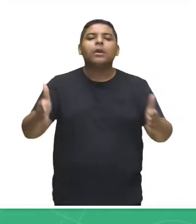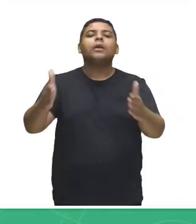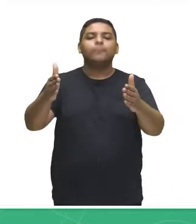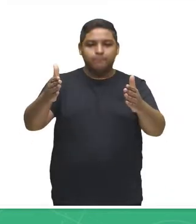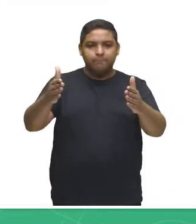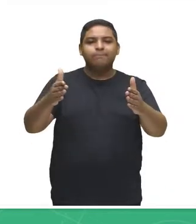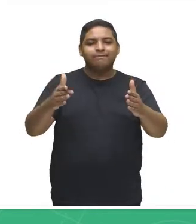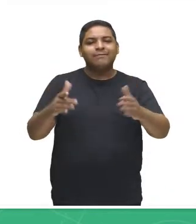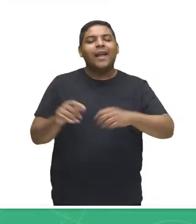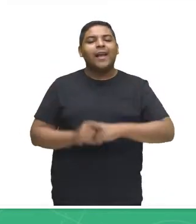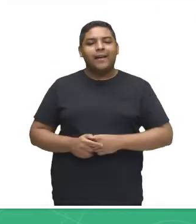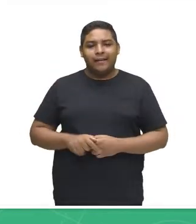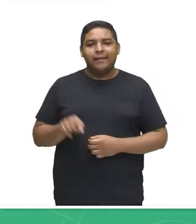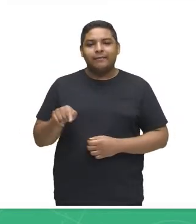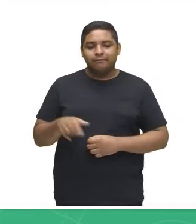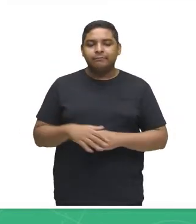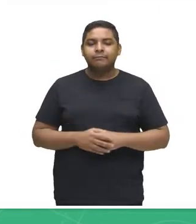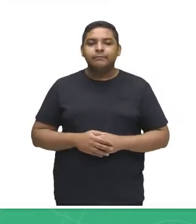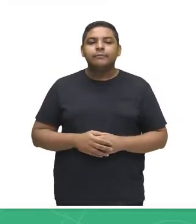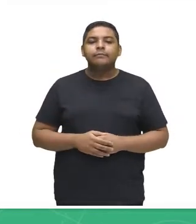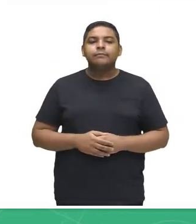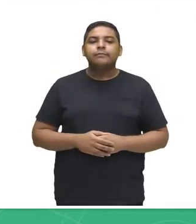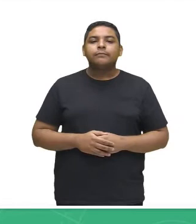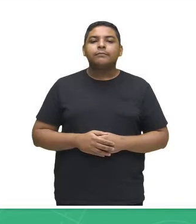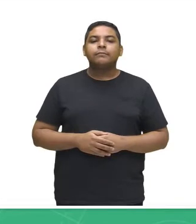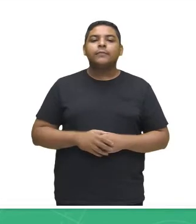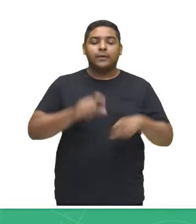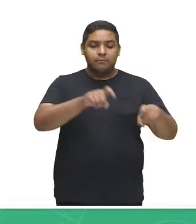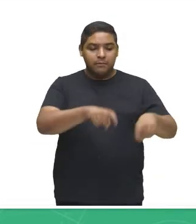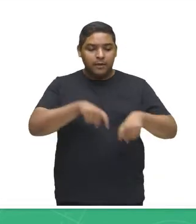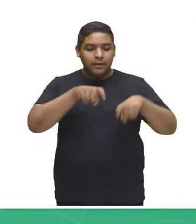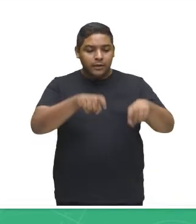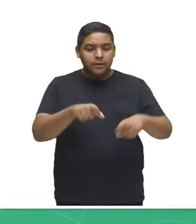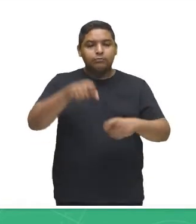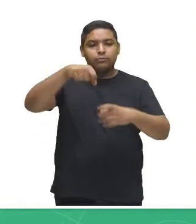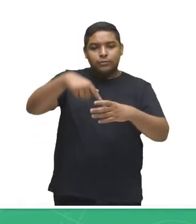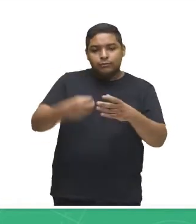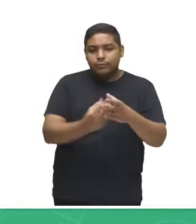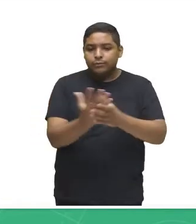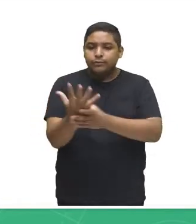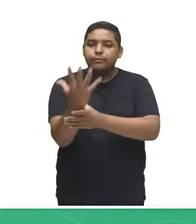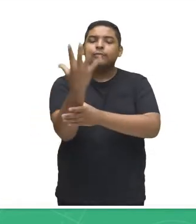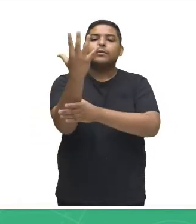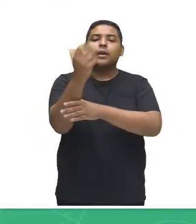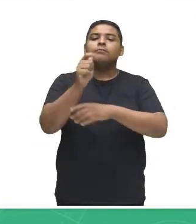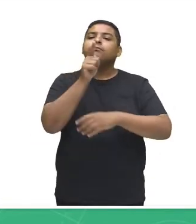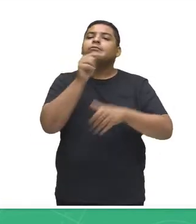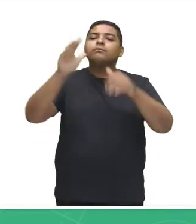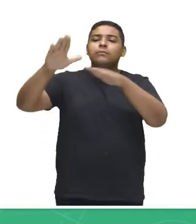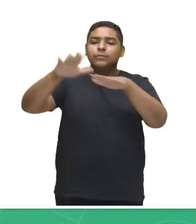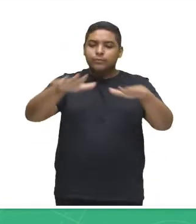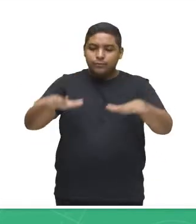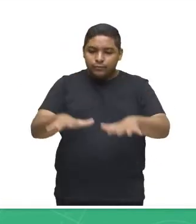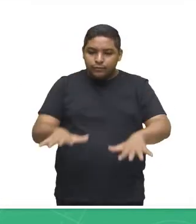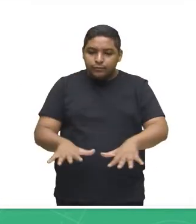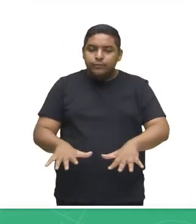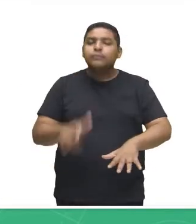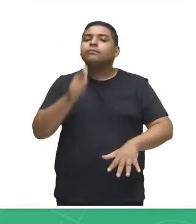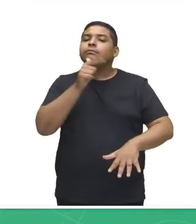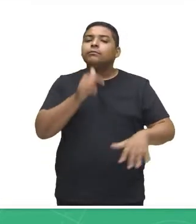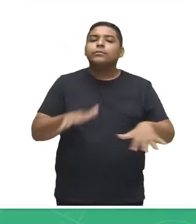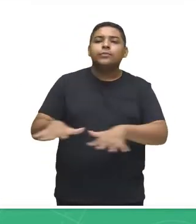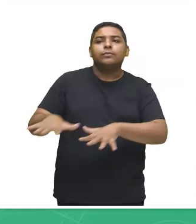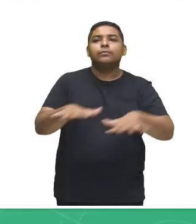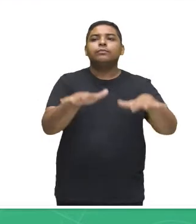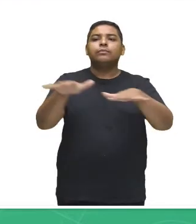motivo. A irrigação, a plantação, o processo de enchente e de vazante que está acontecendo agora, não é mesmo? A